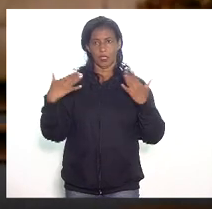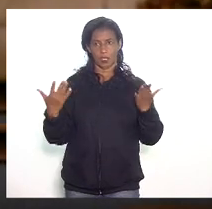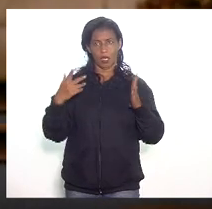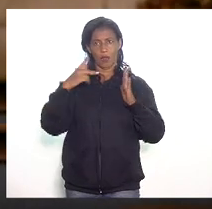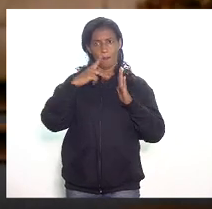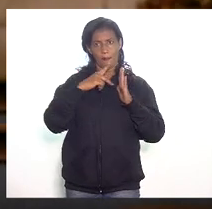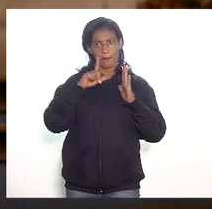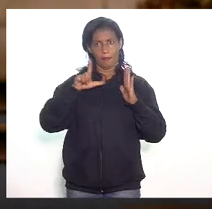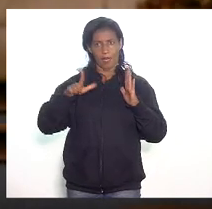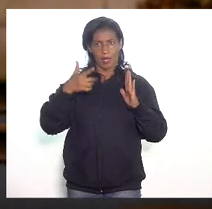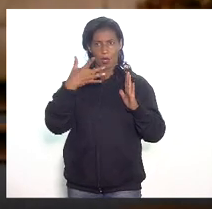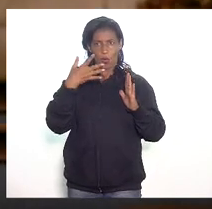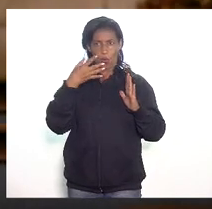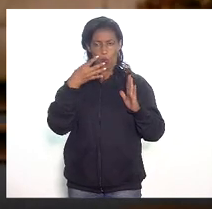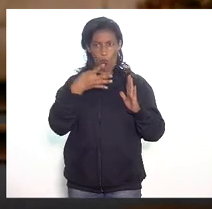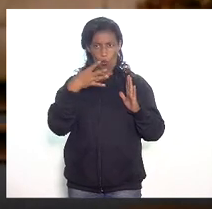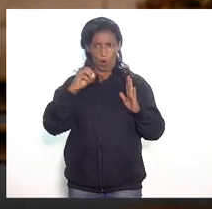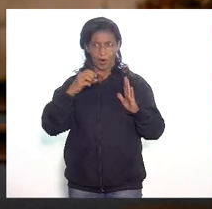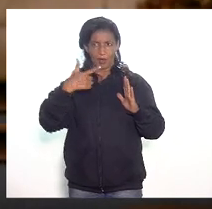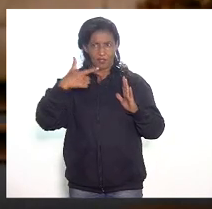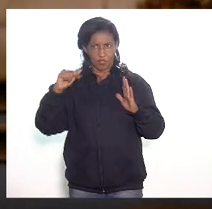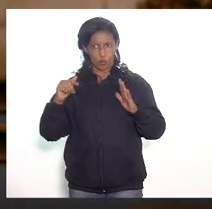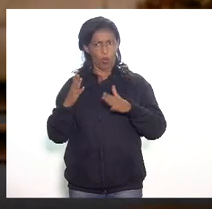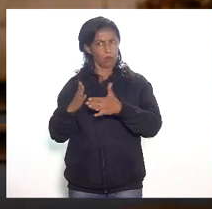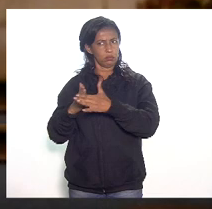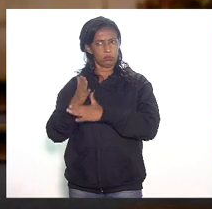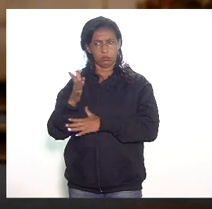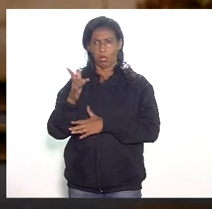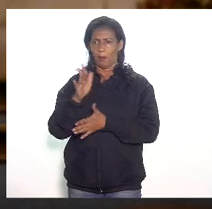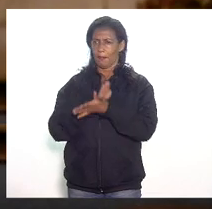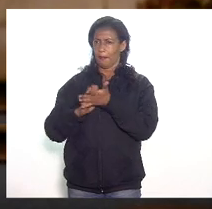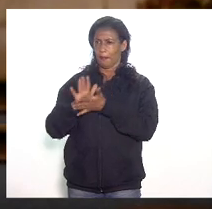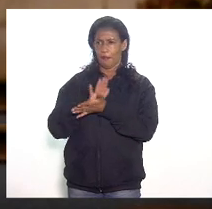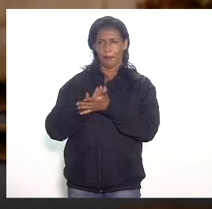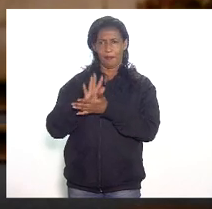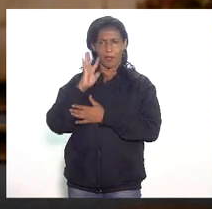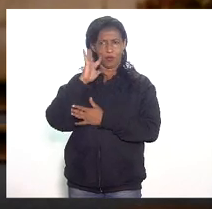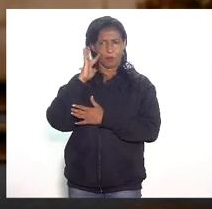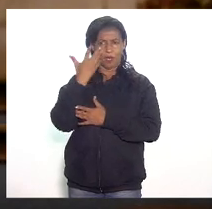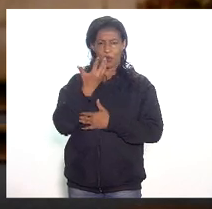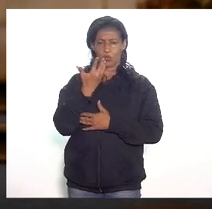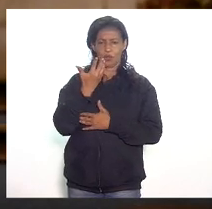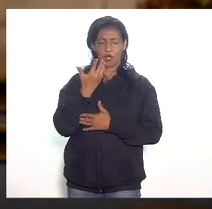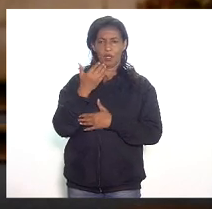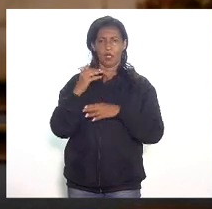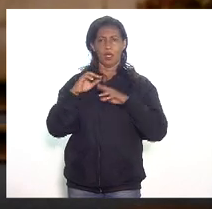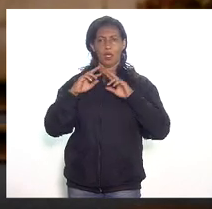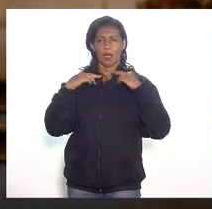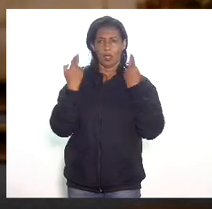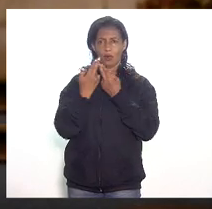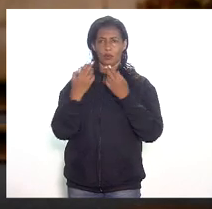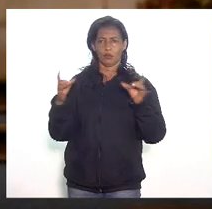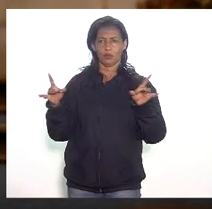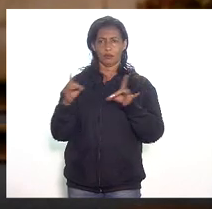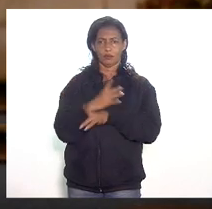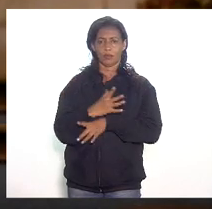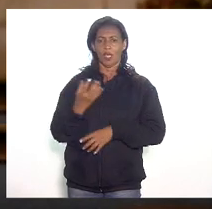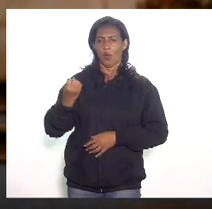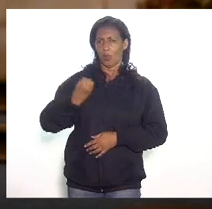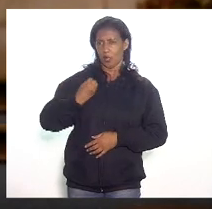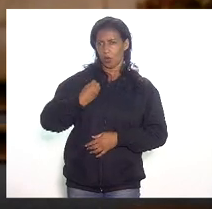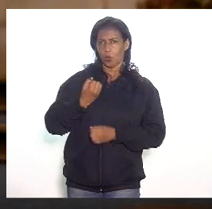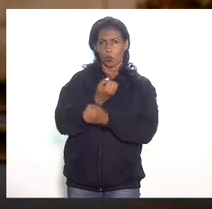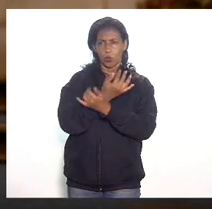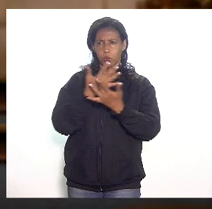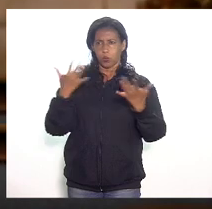o PL4024 foi aprovado, vai autógrafo, nada mais a tratar na primeira sessão extraordinária do dia, mesma está encerrada. Havendo número legal sobre a proteção,